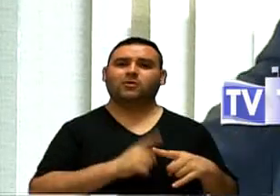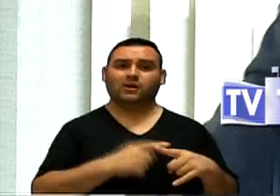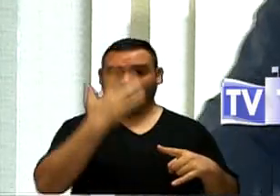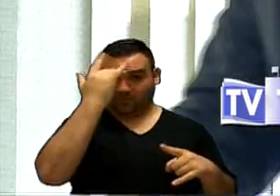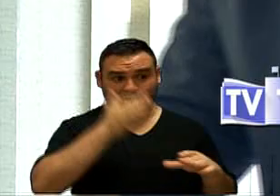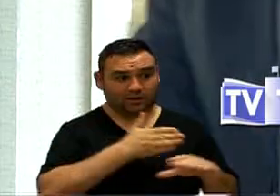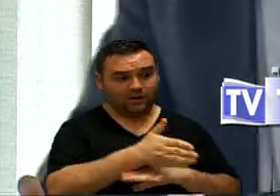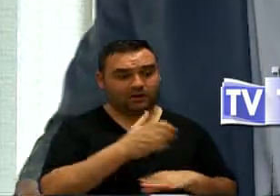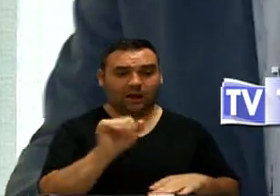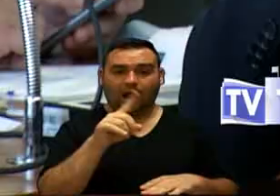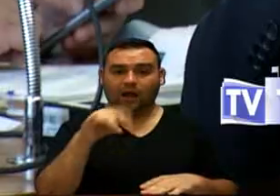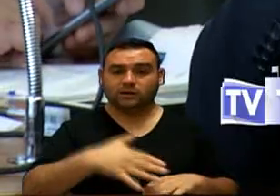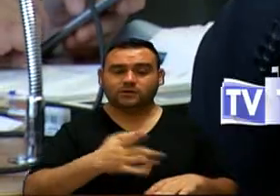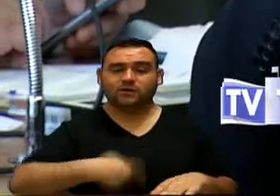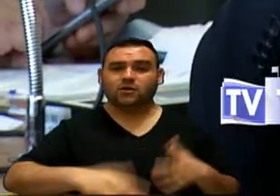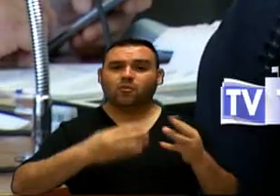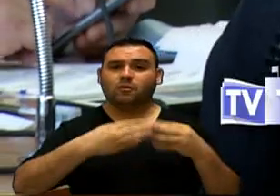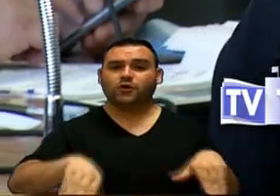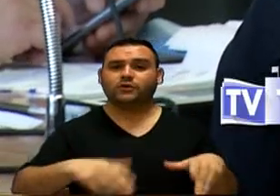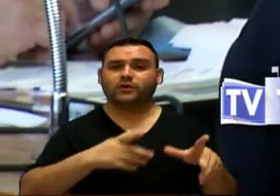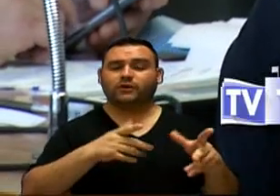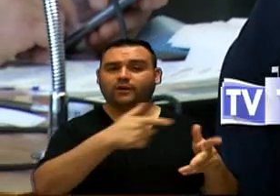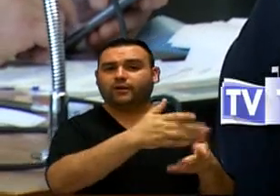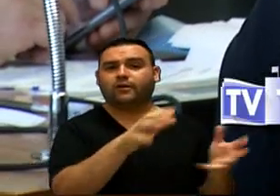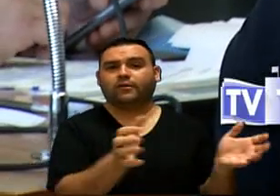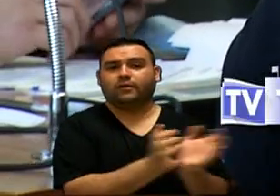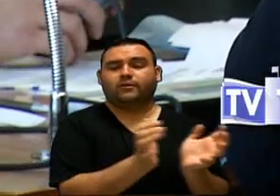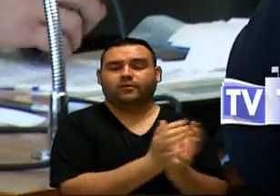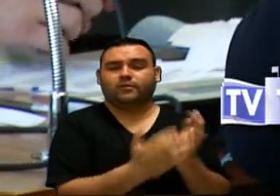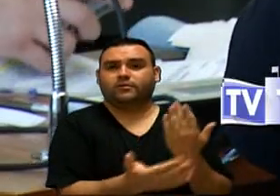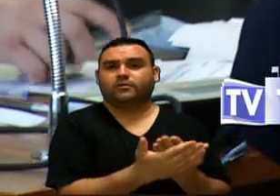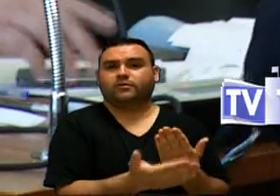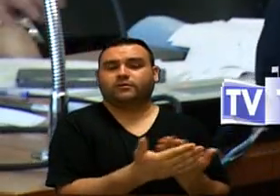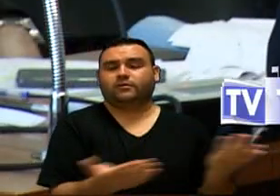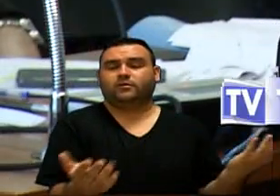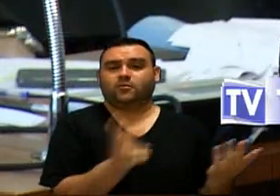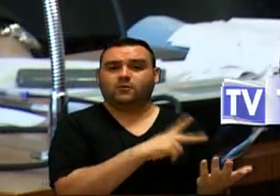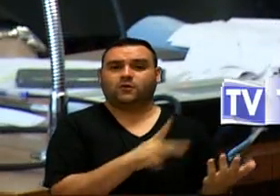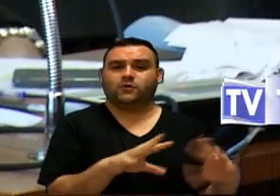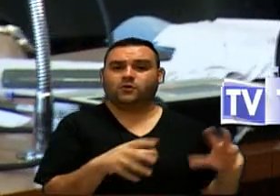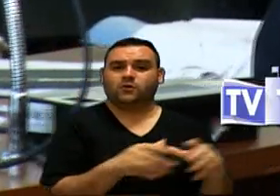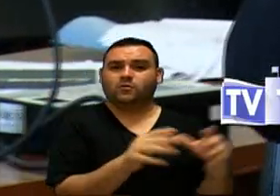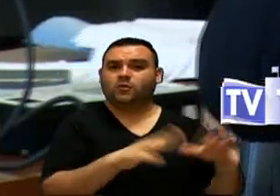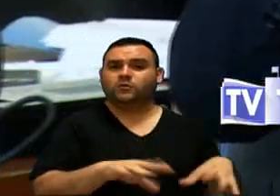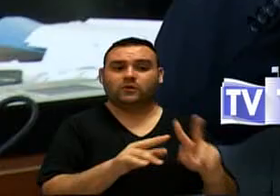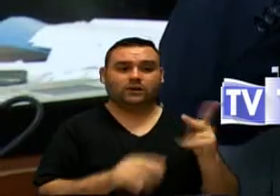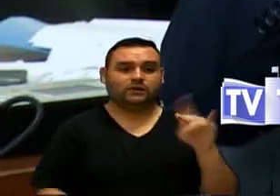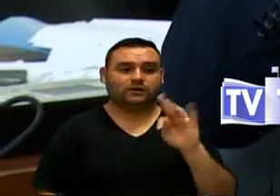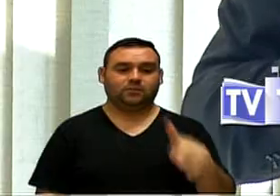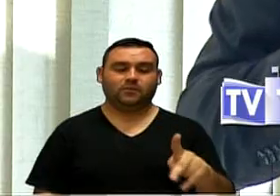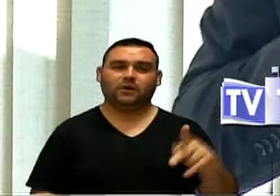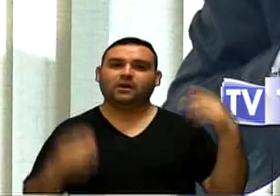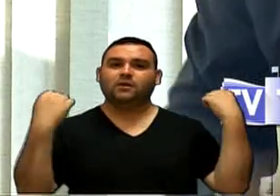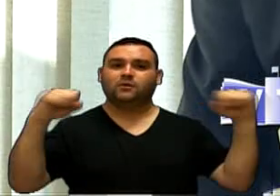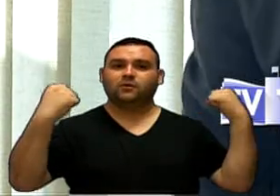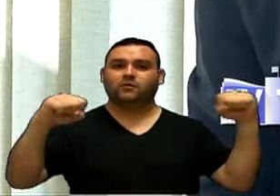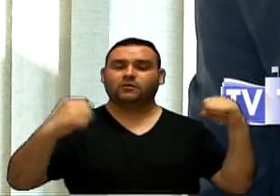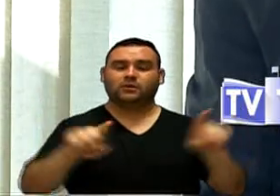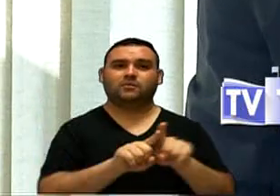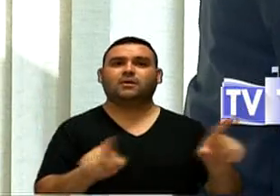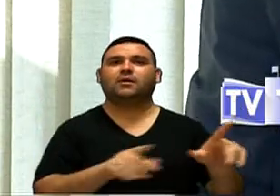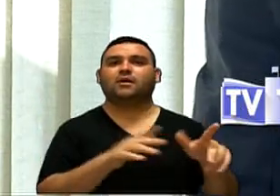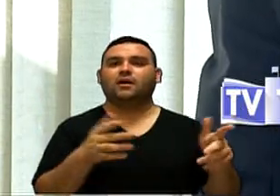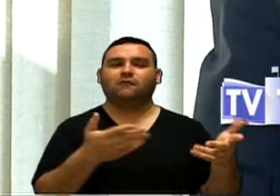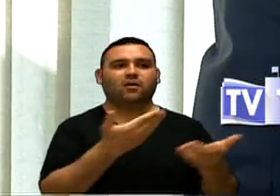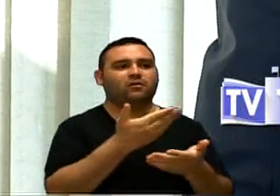dia seguinte, Cadim, nós prejudicamos o magistério. O vereador Dinti pediu na sequência da vereadoria. Por causa de educação física, nós vamos melar